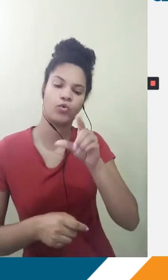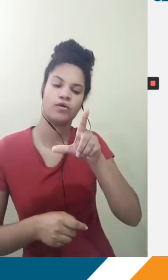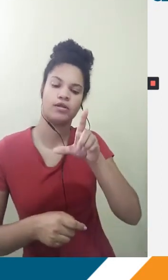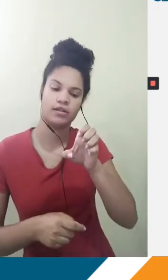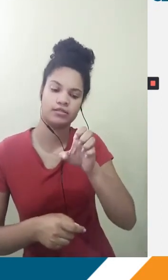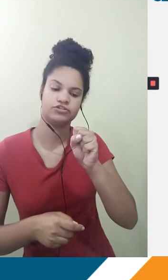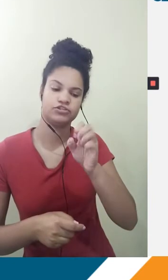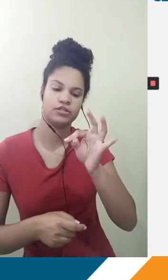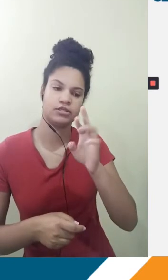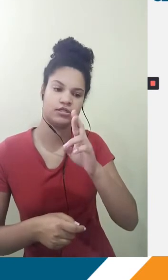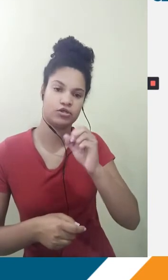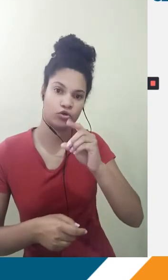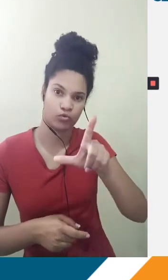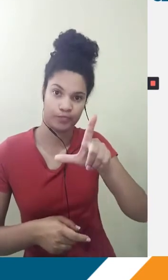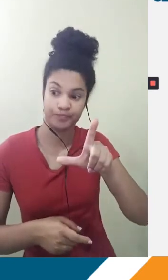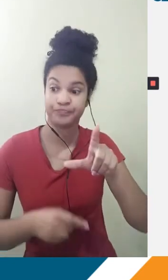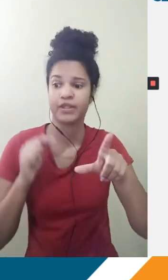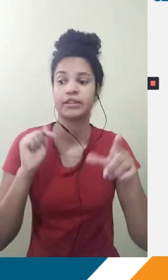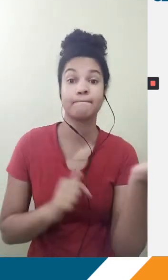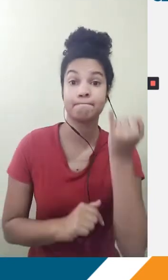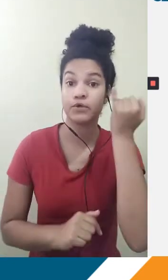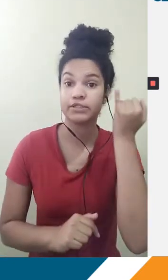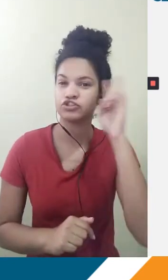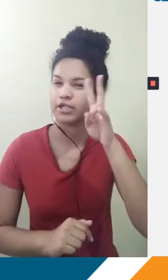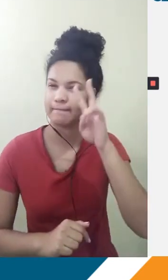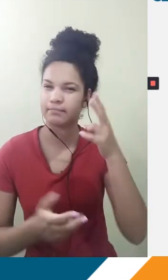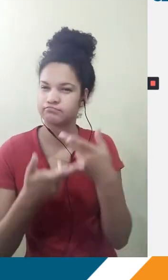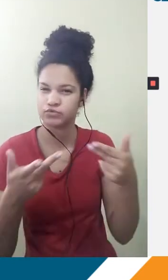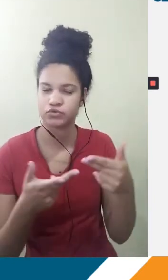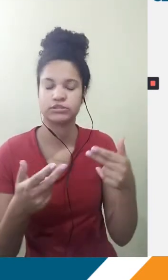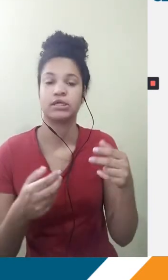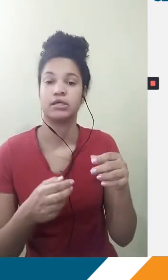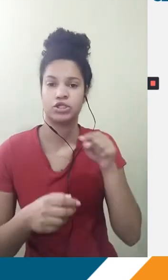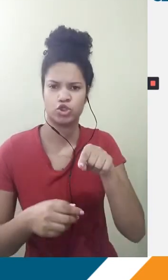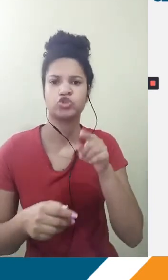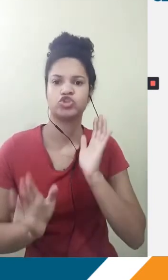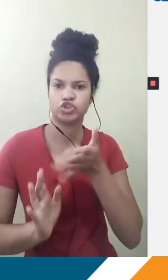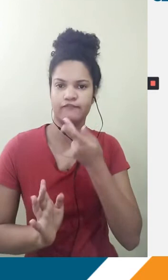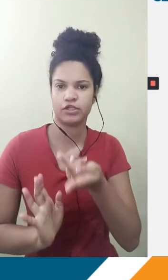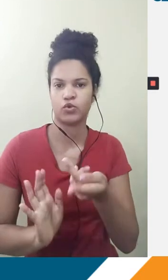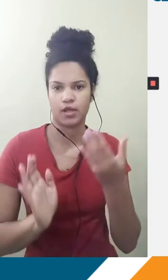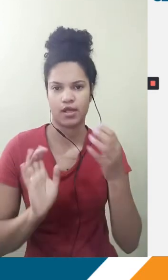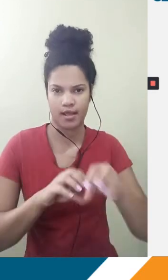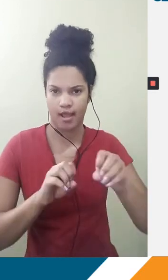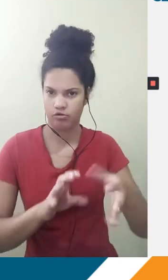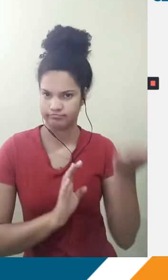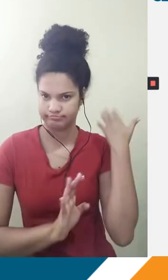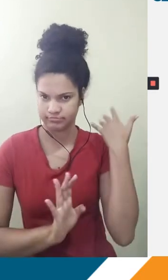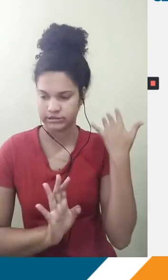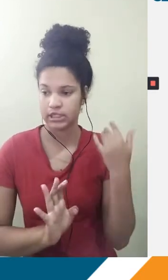Importante, então, a gente começar relembrando, isso foi mencionado na aula anterior, sobre a permeabilidade seletiva, ou